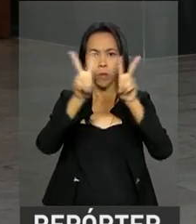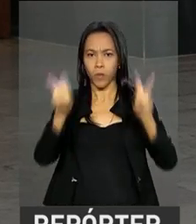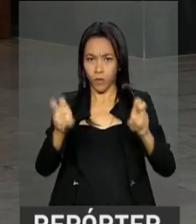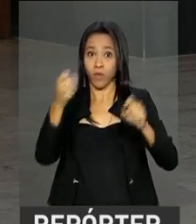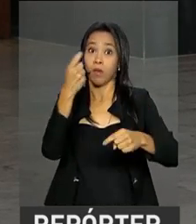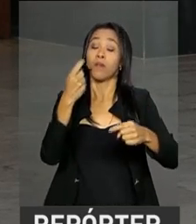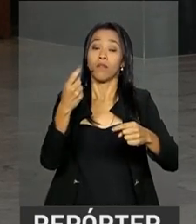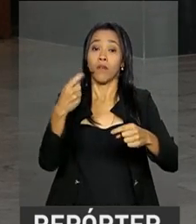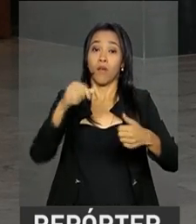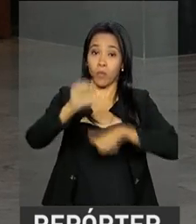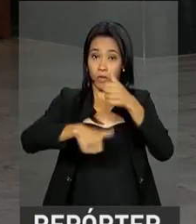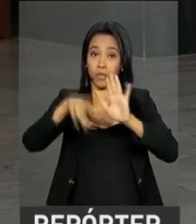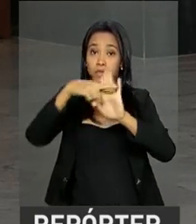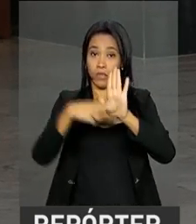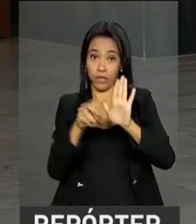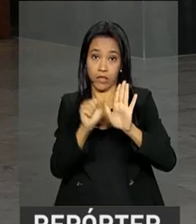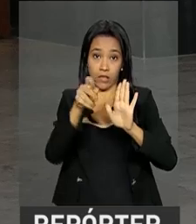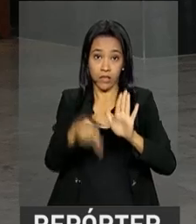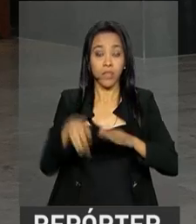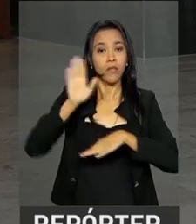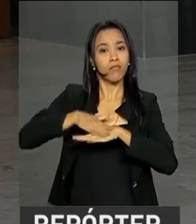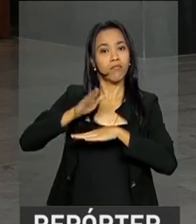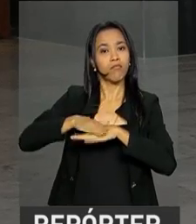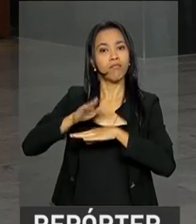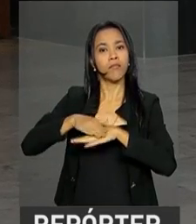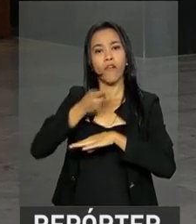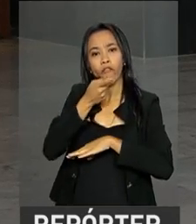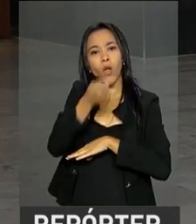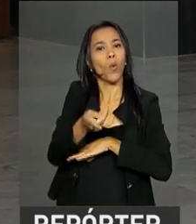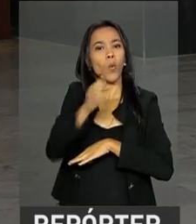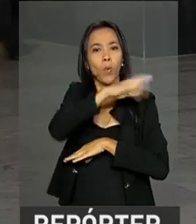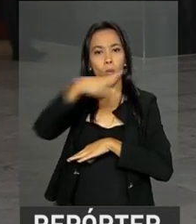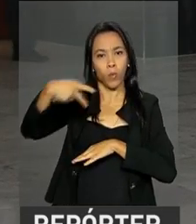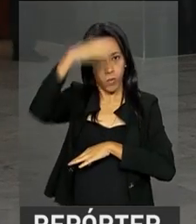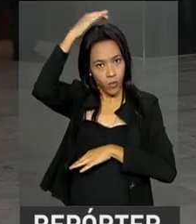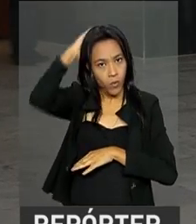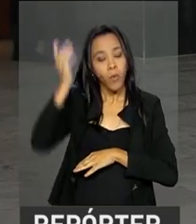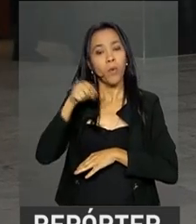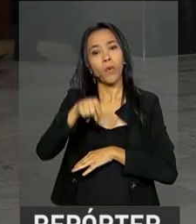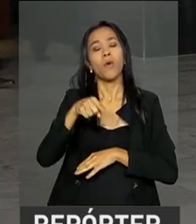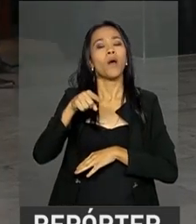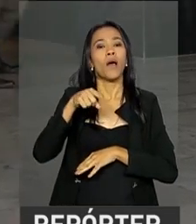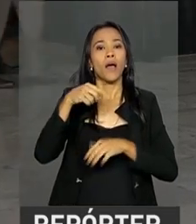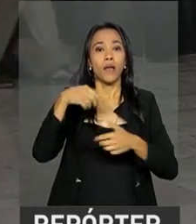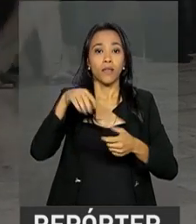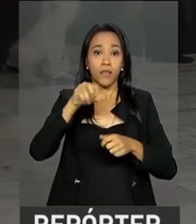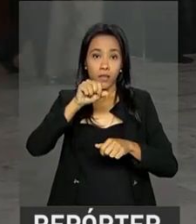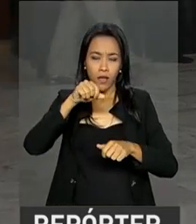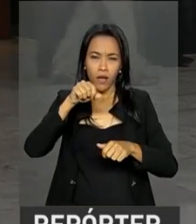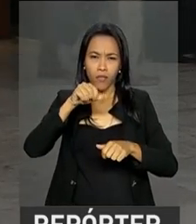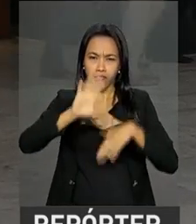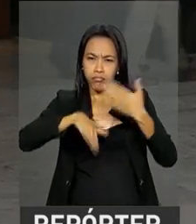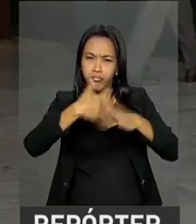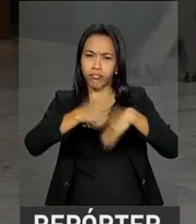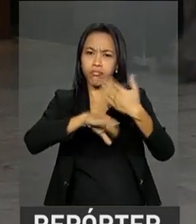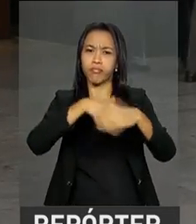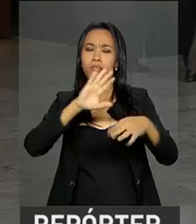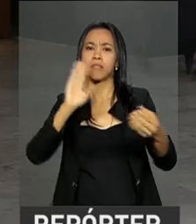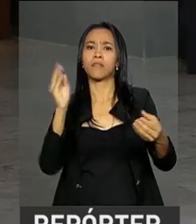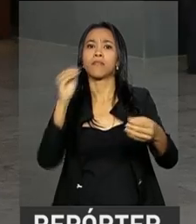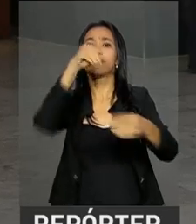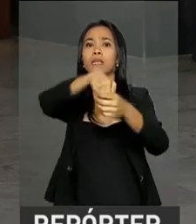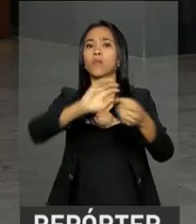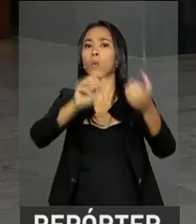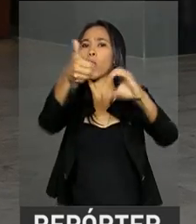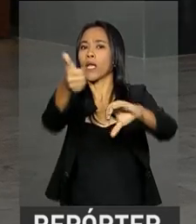Previdência segundo o presidente Michel Temer a reforma que tramita no congresso nacional com relação aos servidores